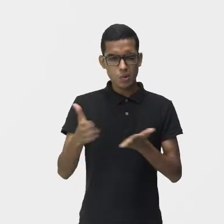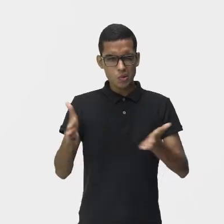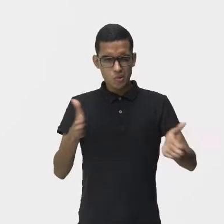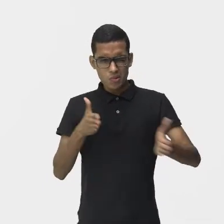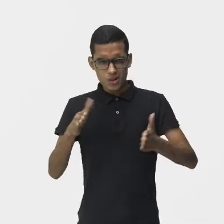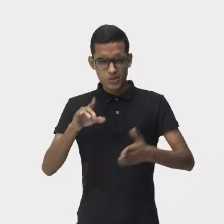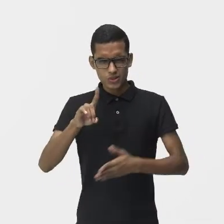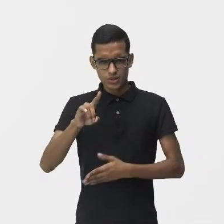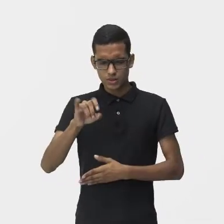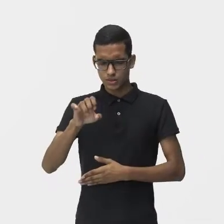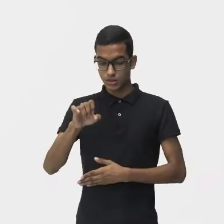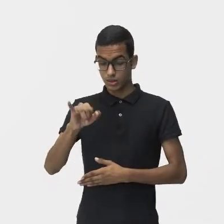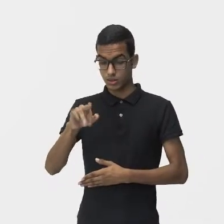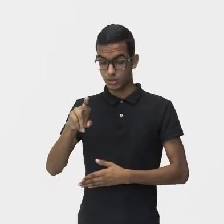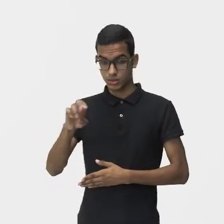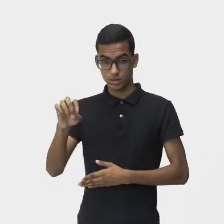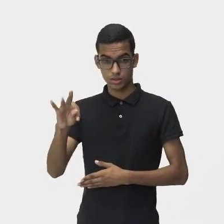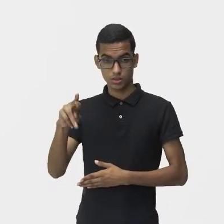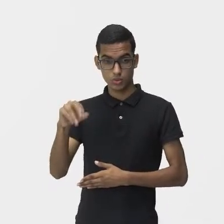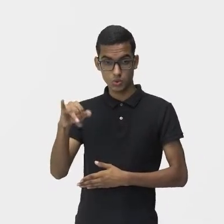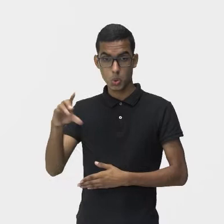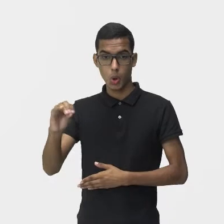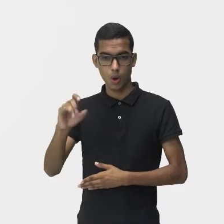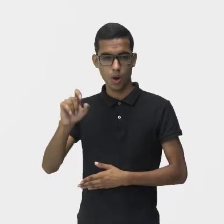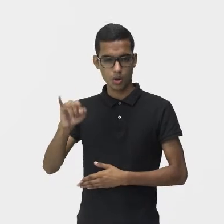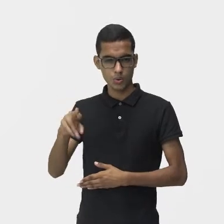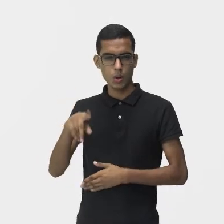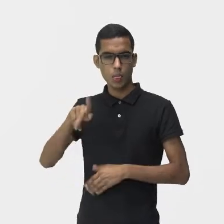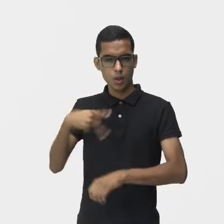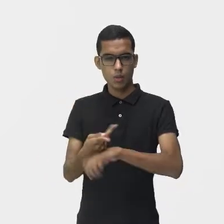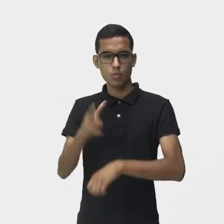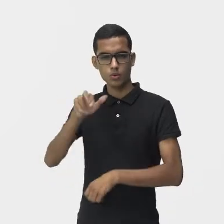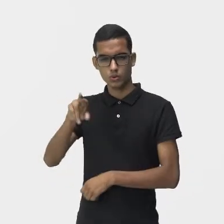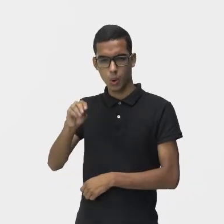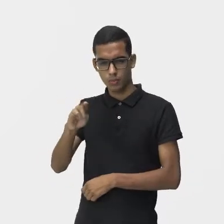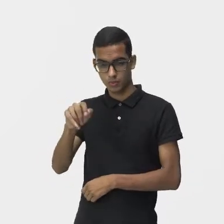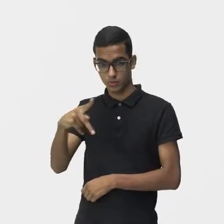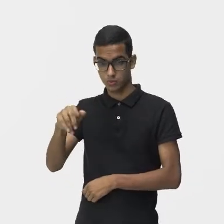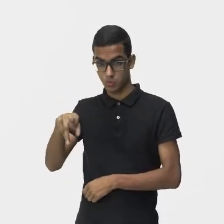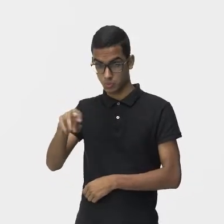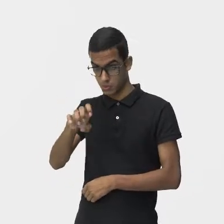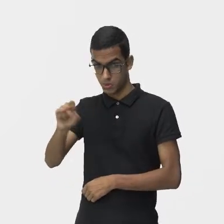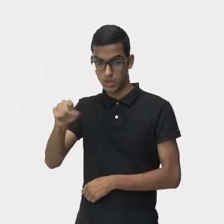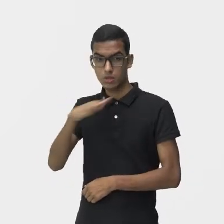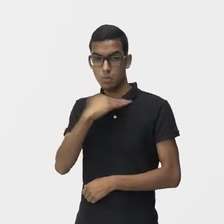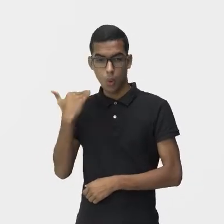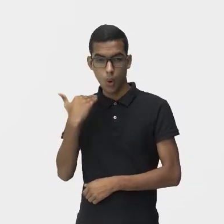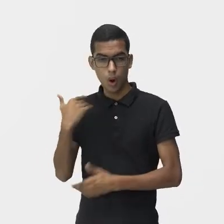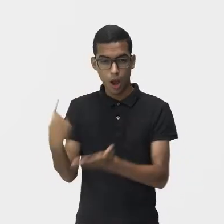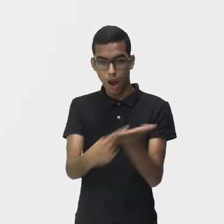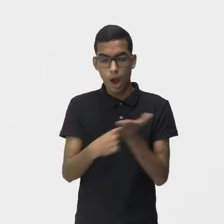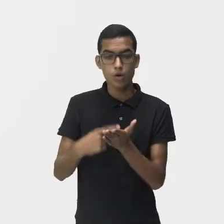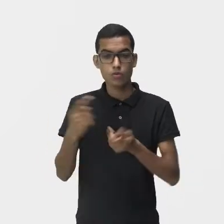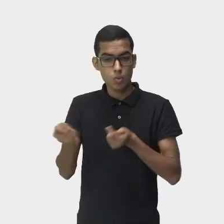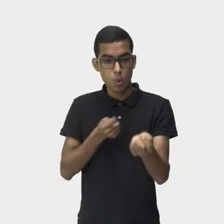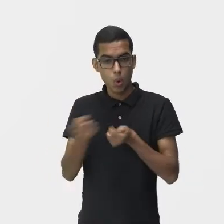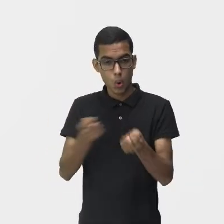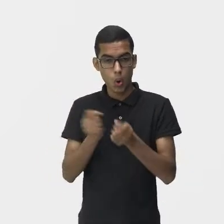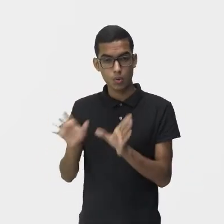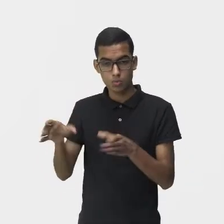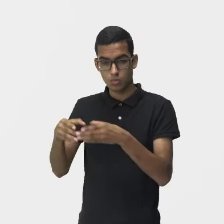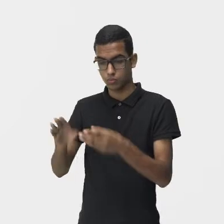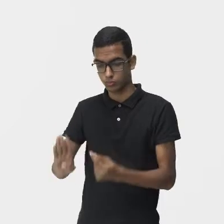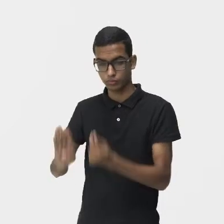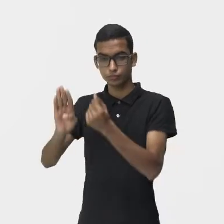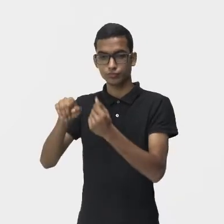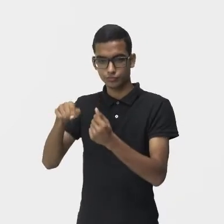da Revolução. Após a morte de Robespierre, a convenção passou a ser controlada pelos representantes da alta burguesia.